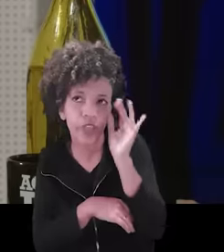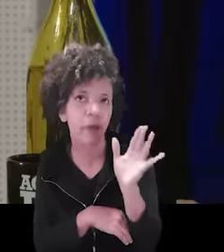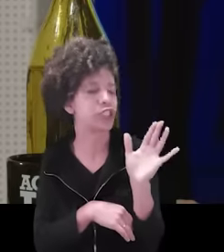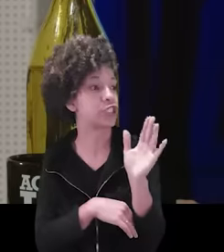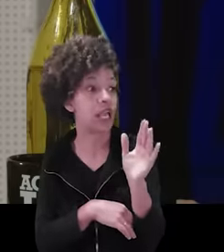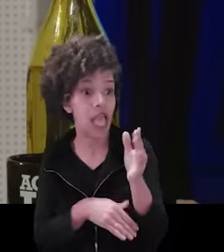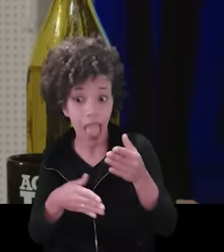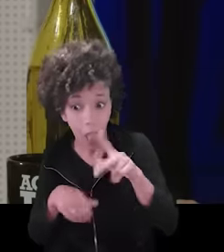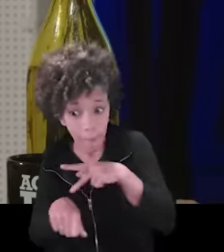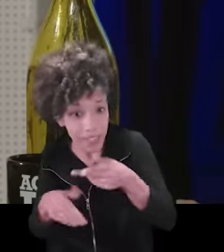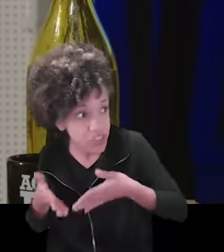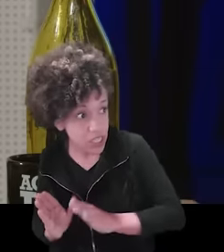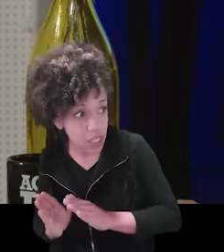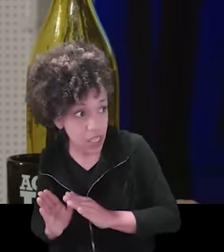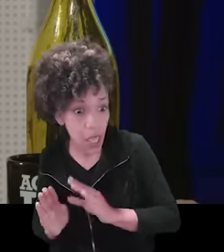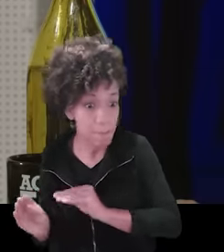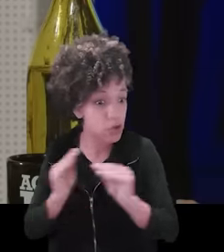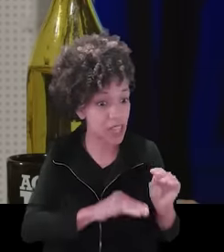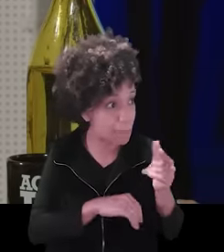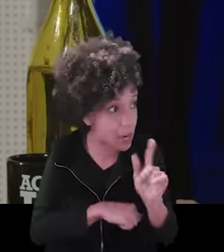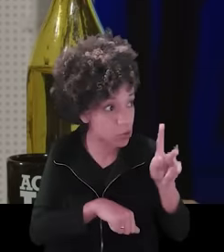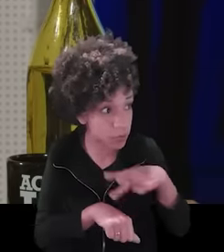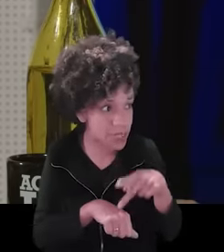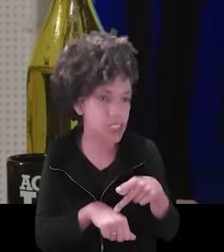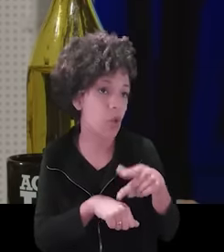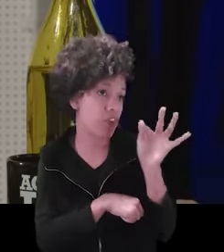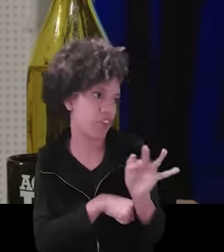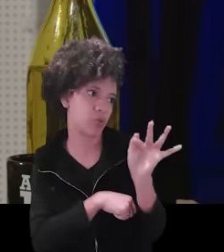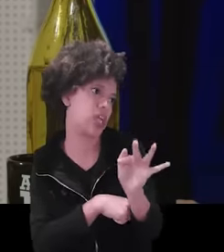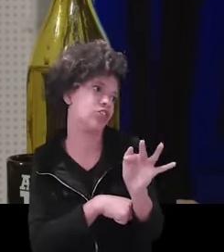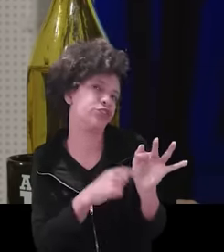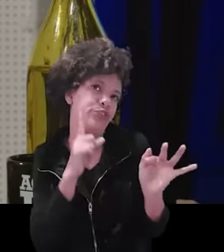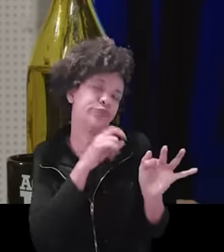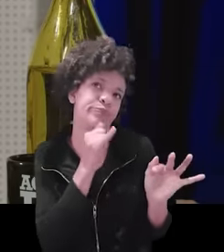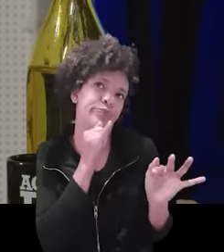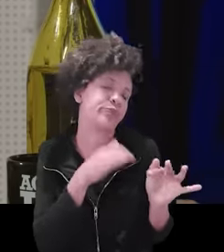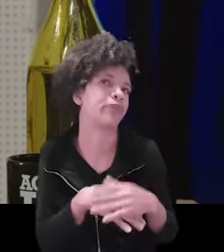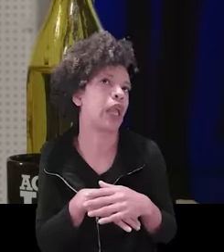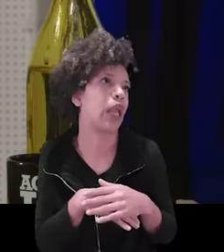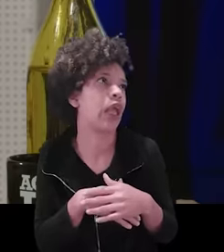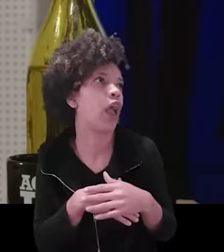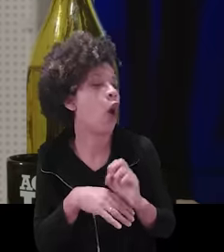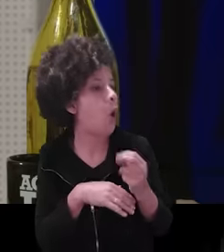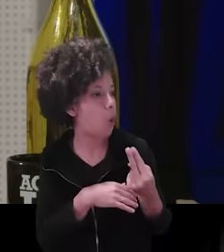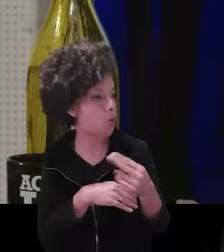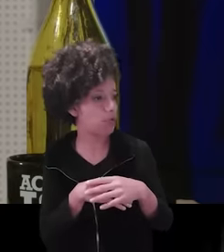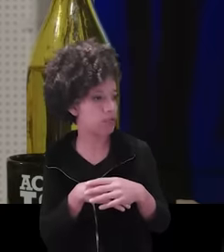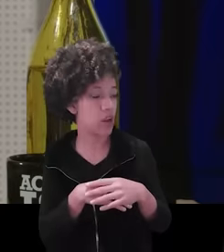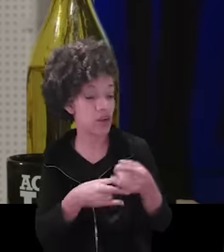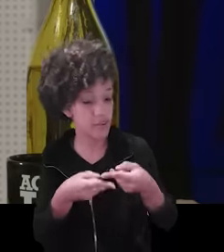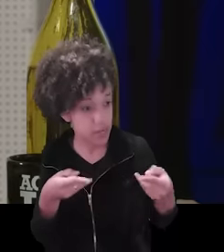imagina chega num país que lá a sua faculdade não vai você vai ter que fazer uma você vai ter que ir